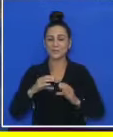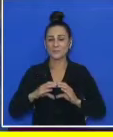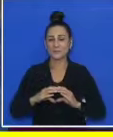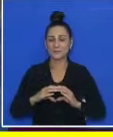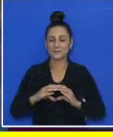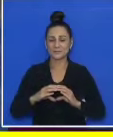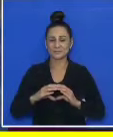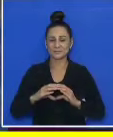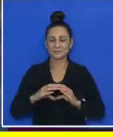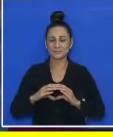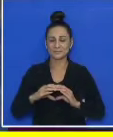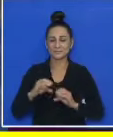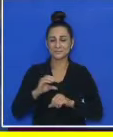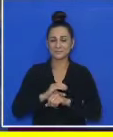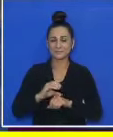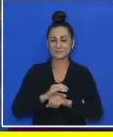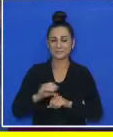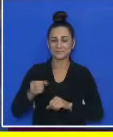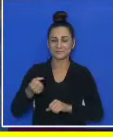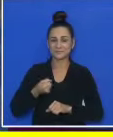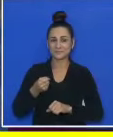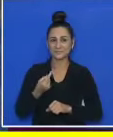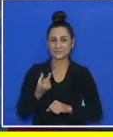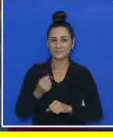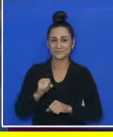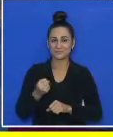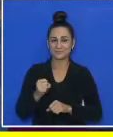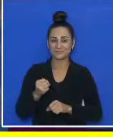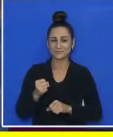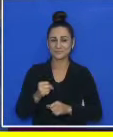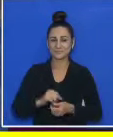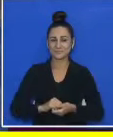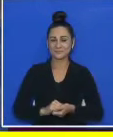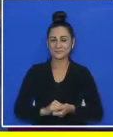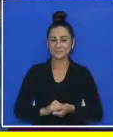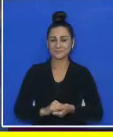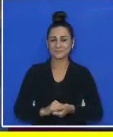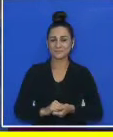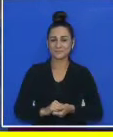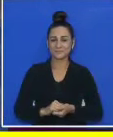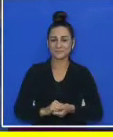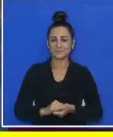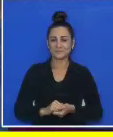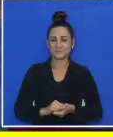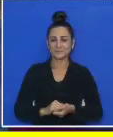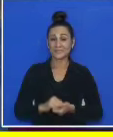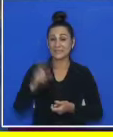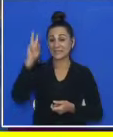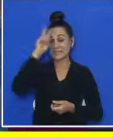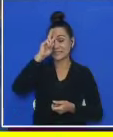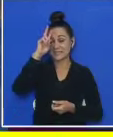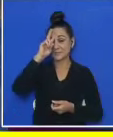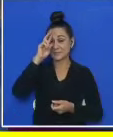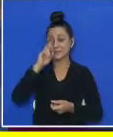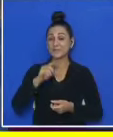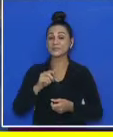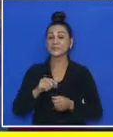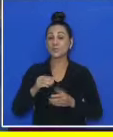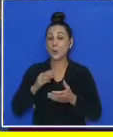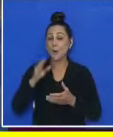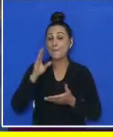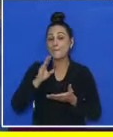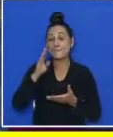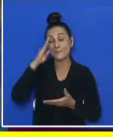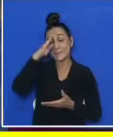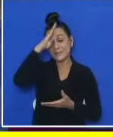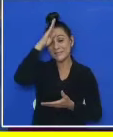Bola cinza, número 18. Cinza, 18. Lembrando que a faixa principal é a